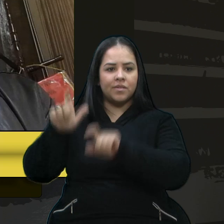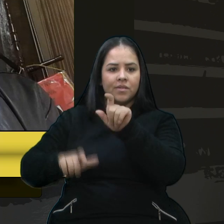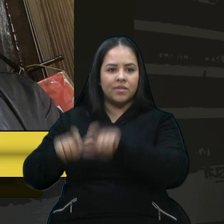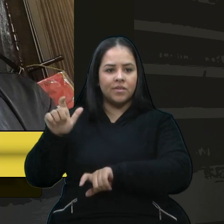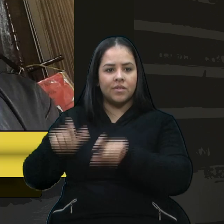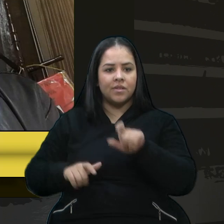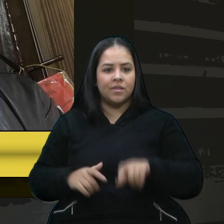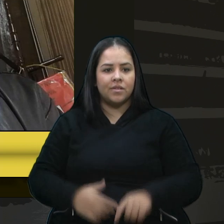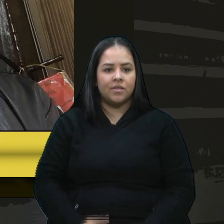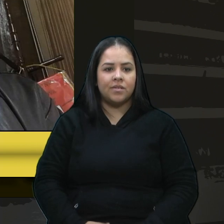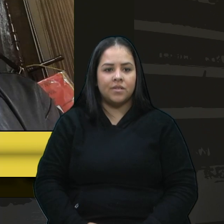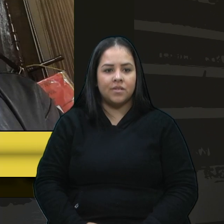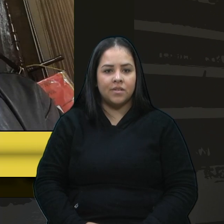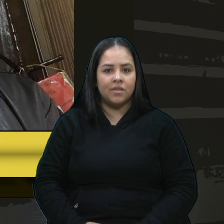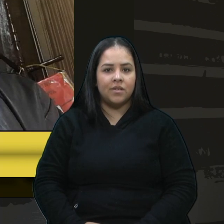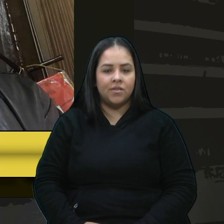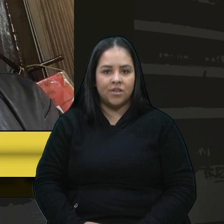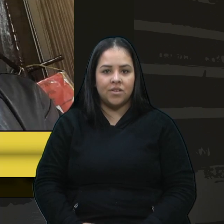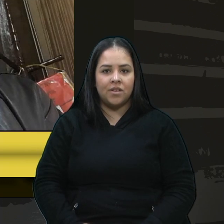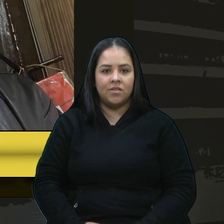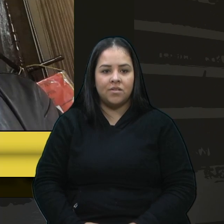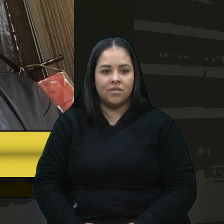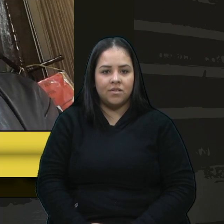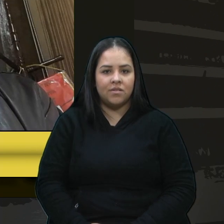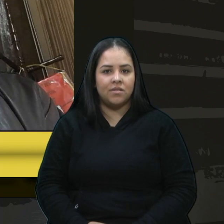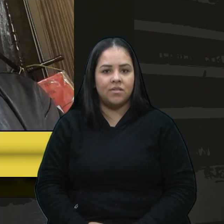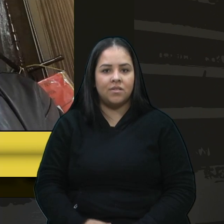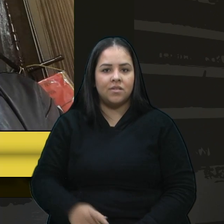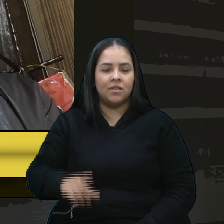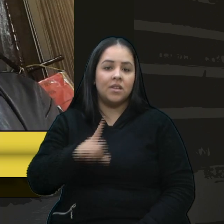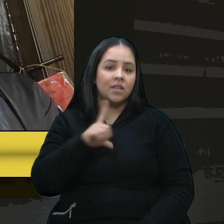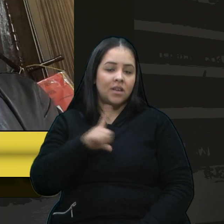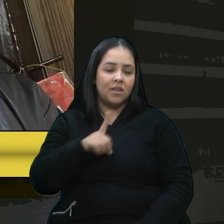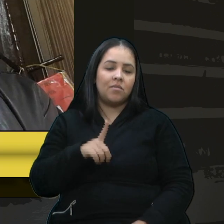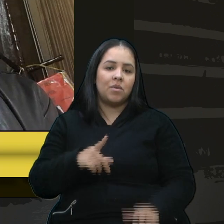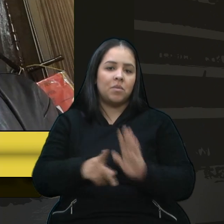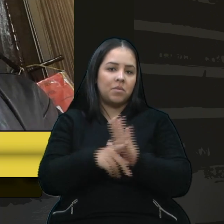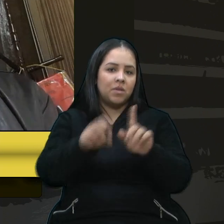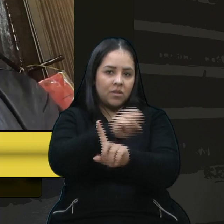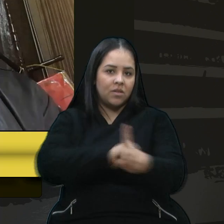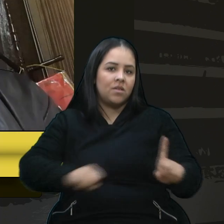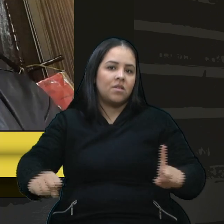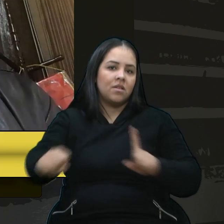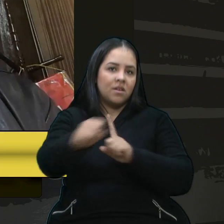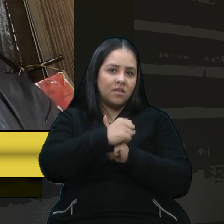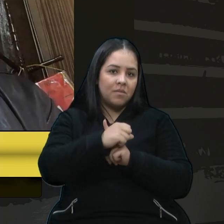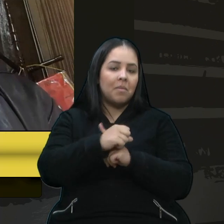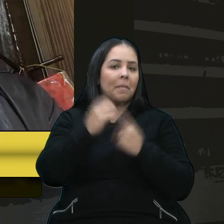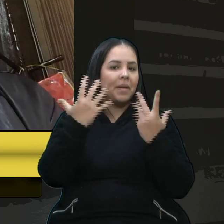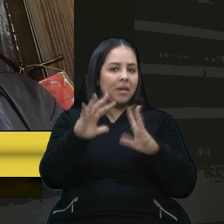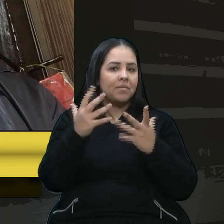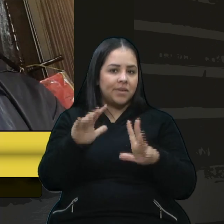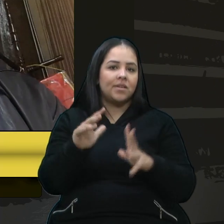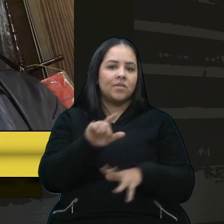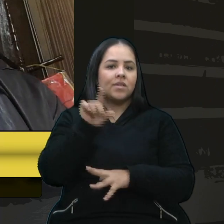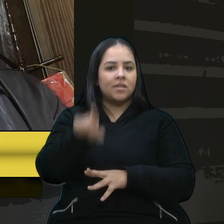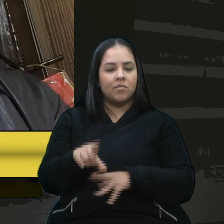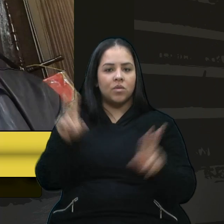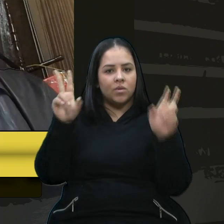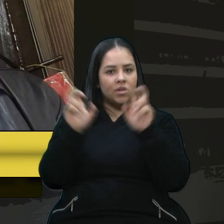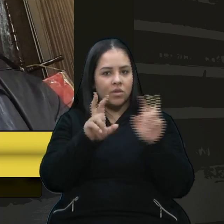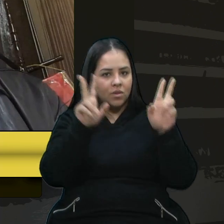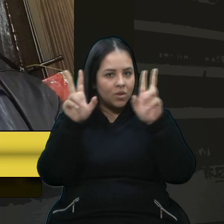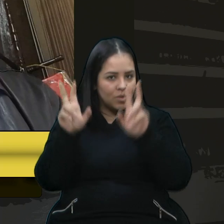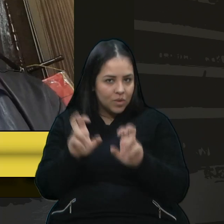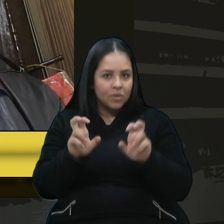cultura digna, uma cultura que venha somar para a nossa sociedade. Parabenizo você pelo tema e também me junto a